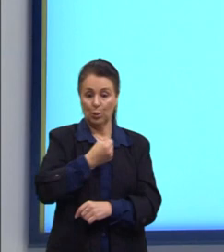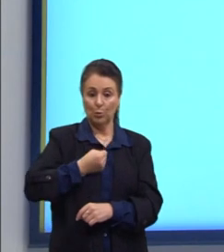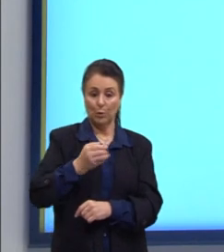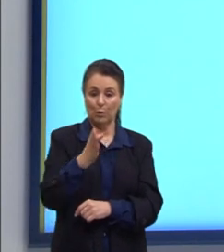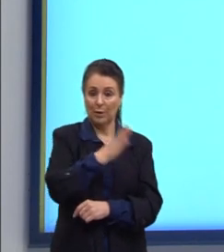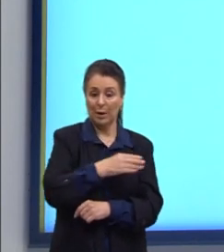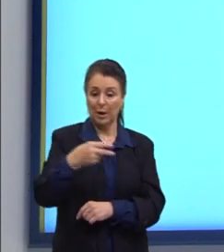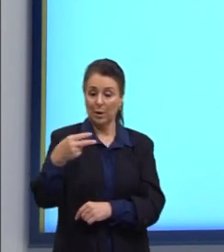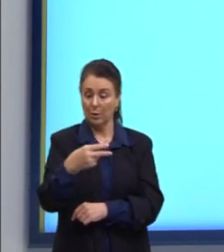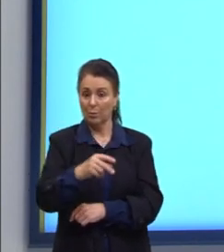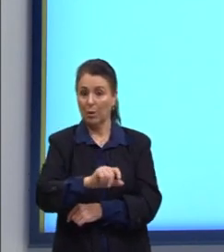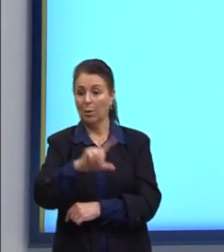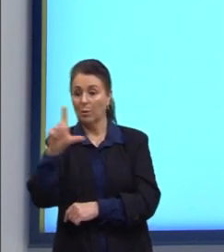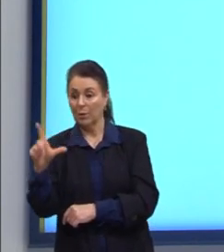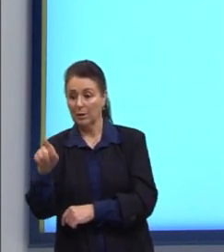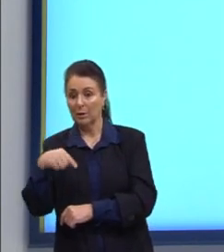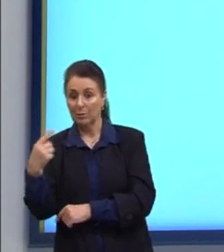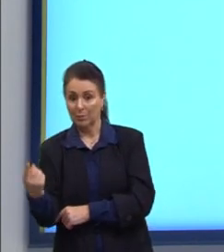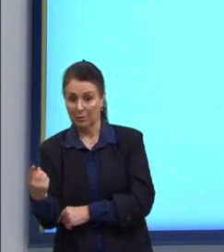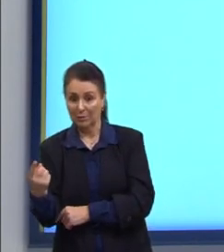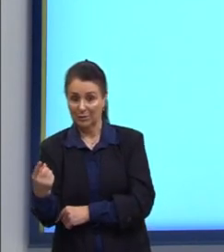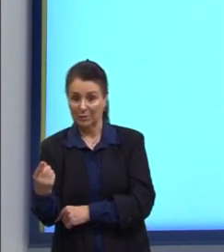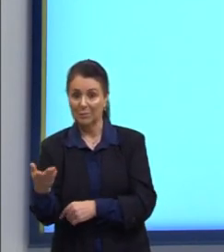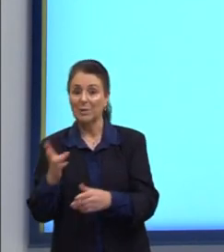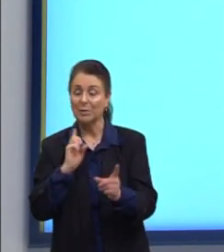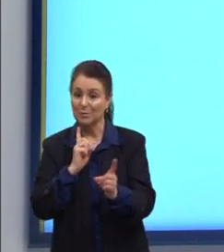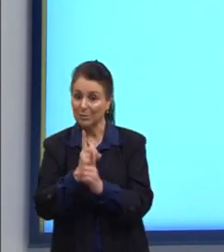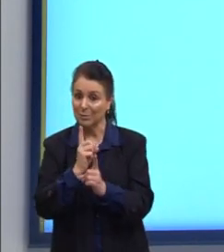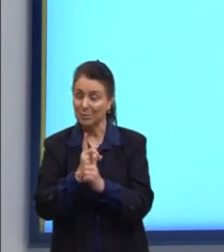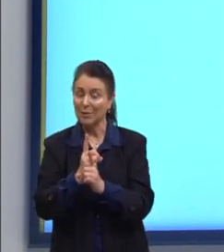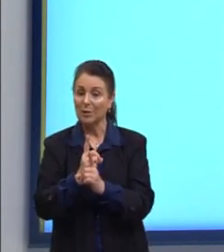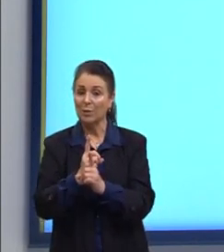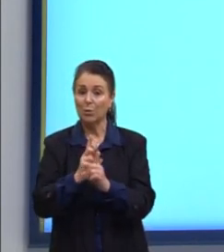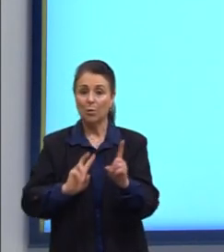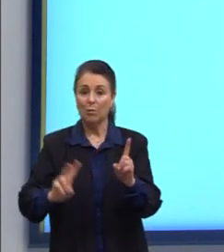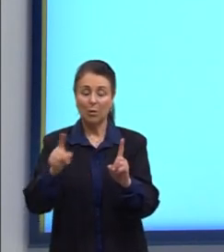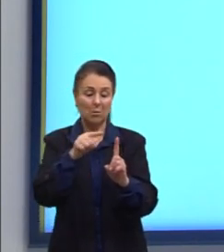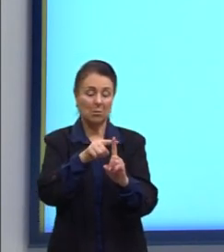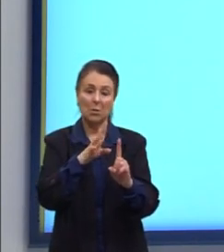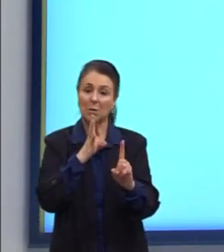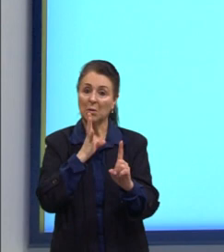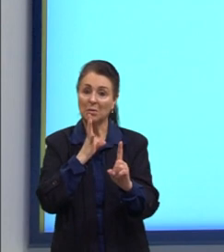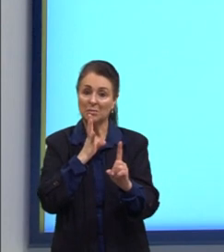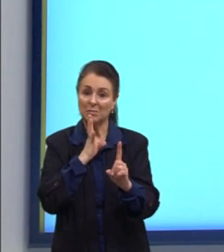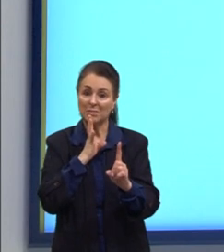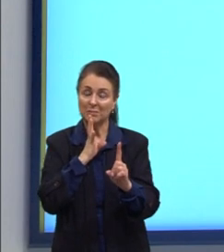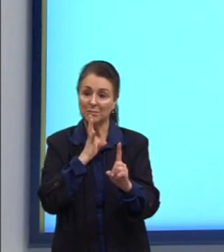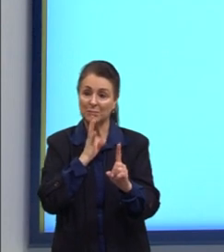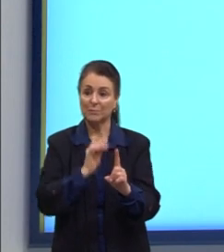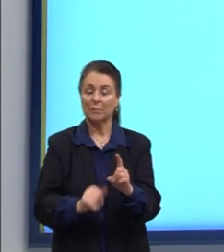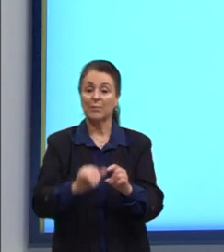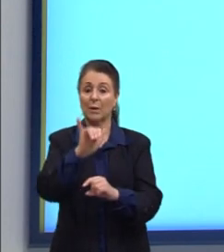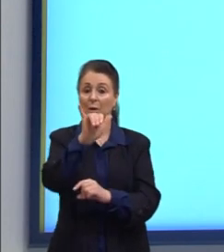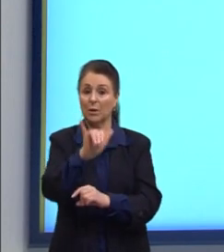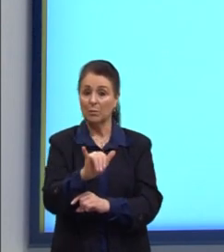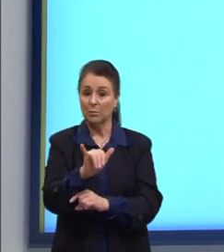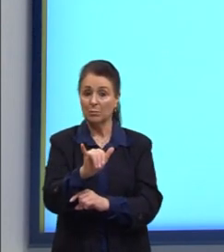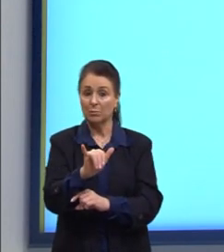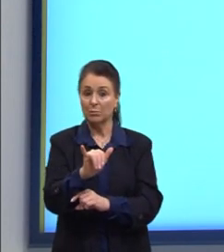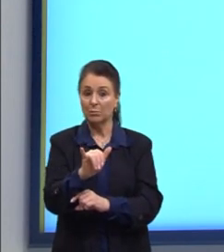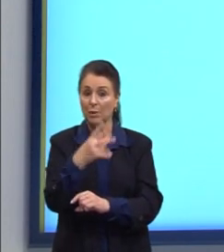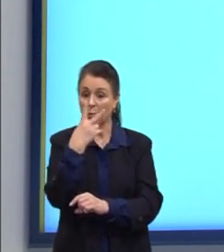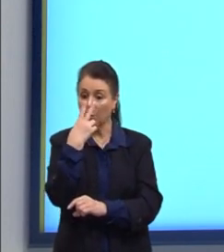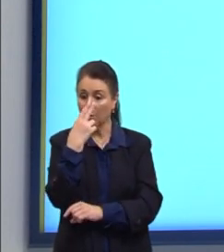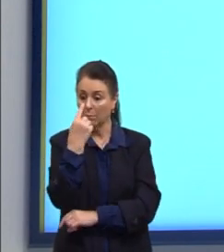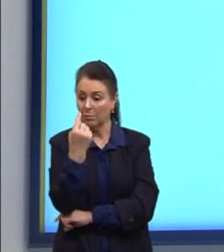aí determina o valor dessa incógnita aqui no nosso exemplo então nós chegaríamos que y é igual a um